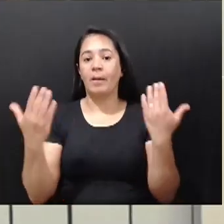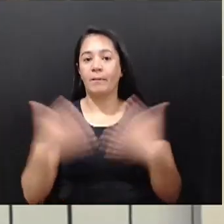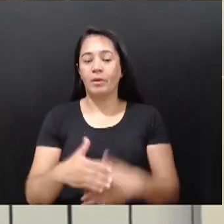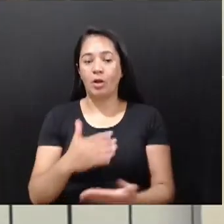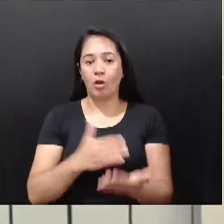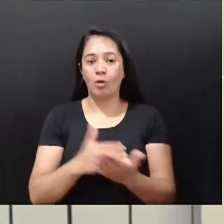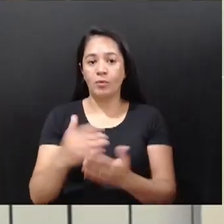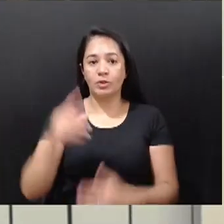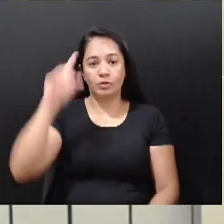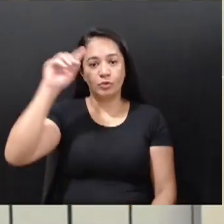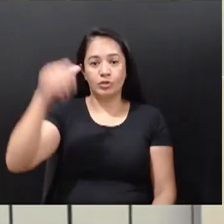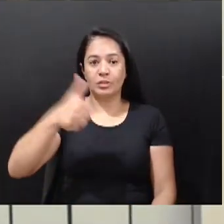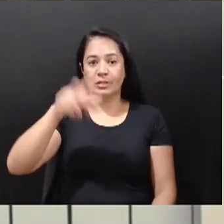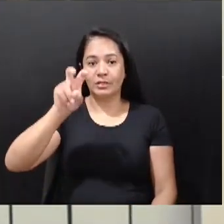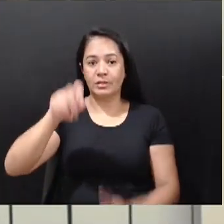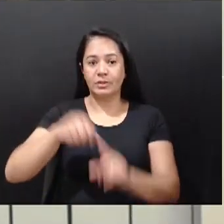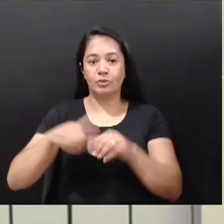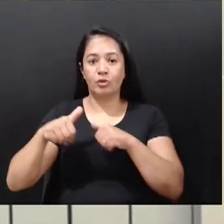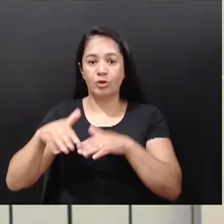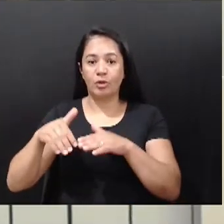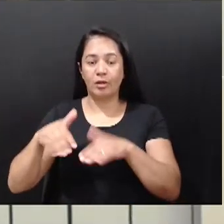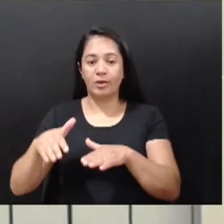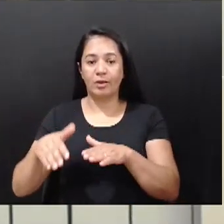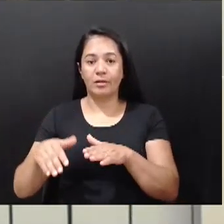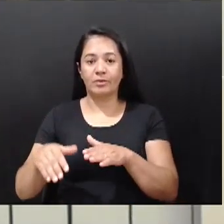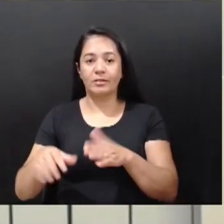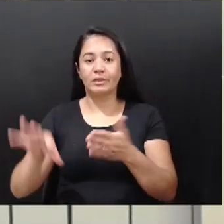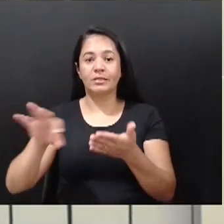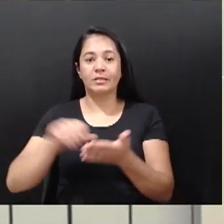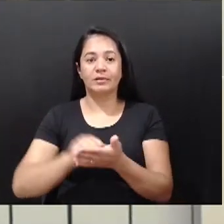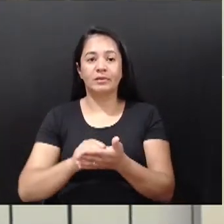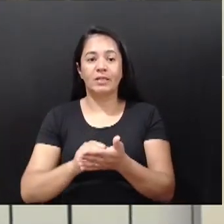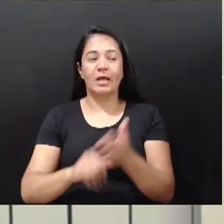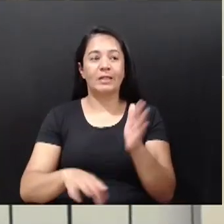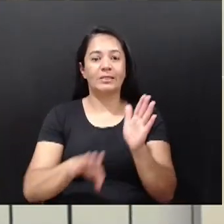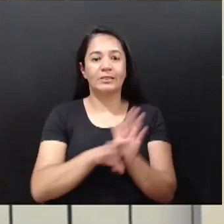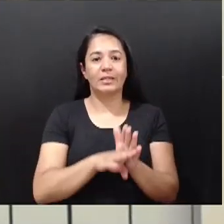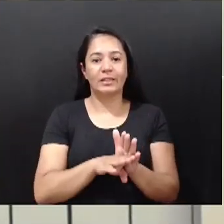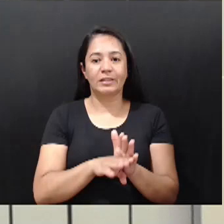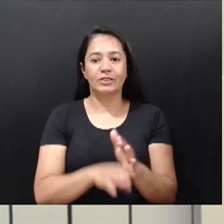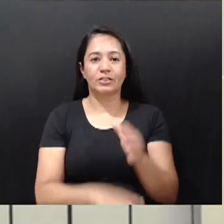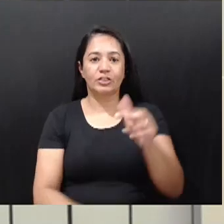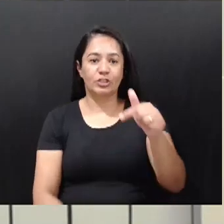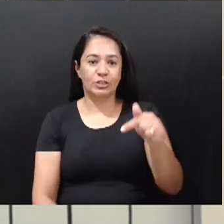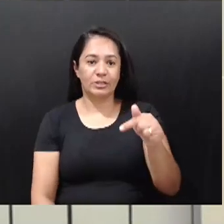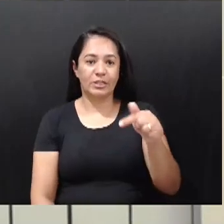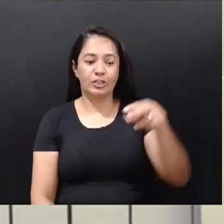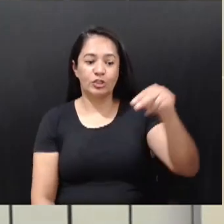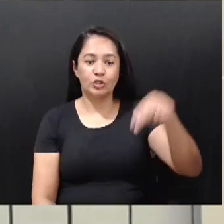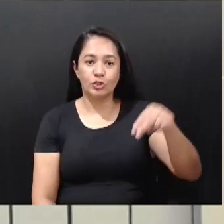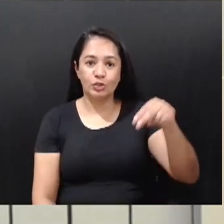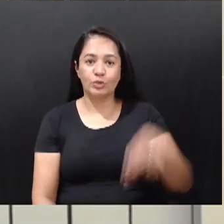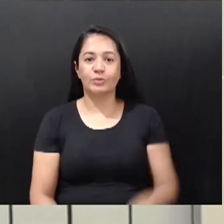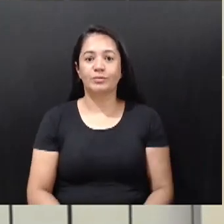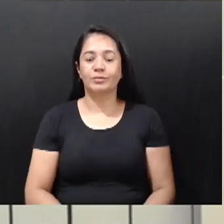de setembro e as inscrições vão até o dia 7 de novembro. O site